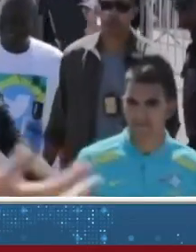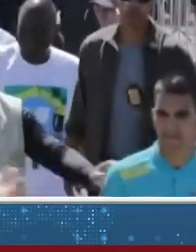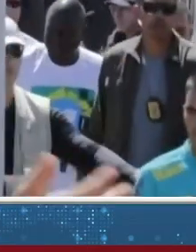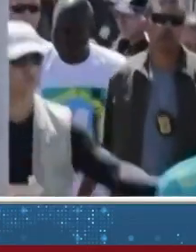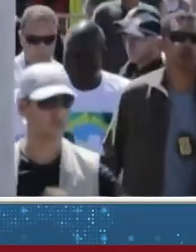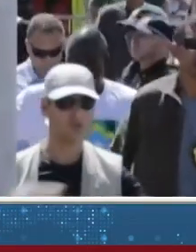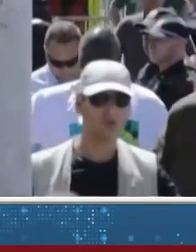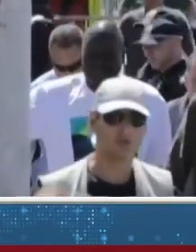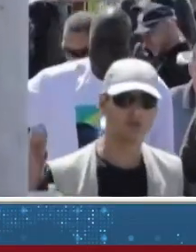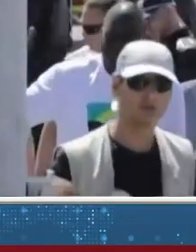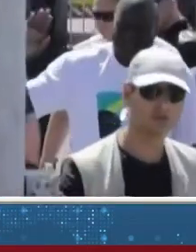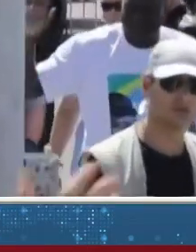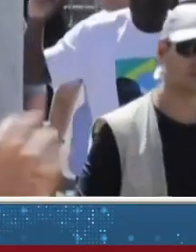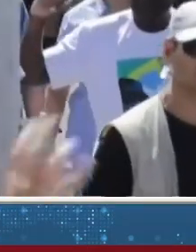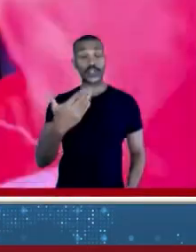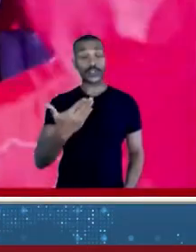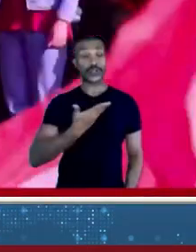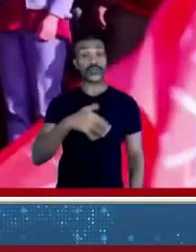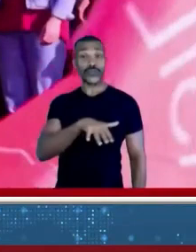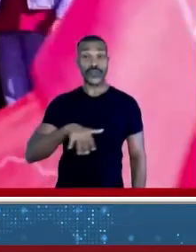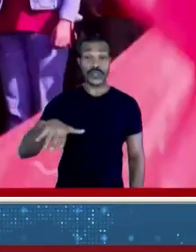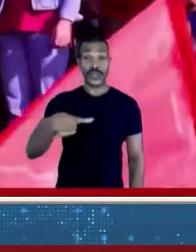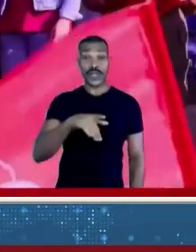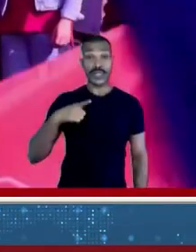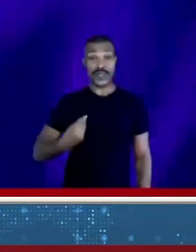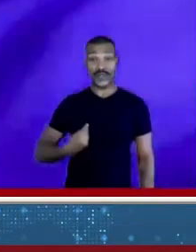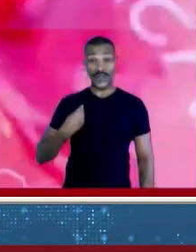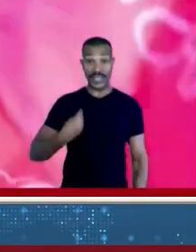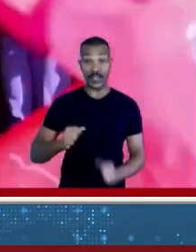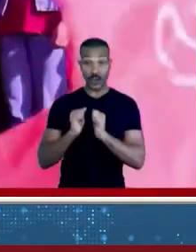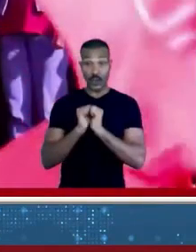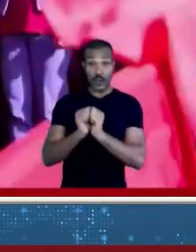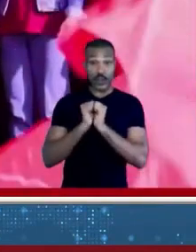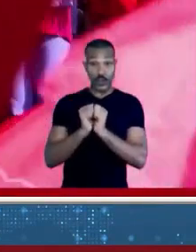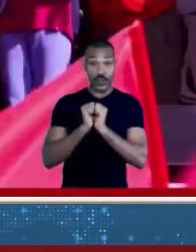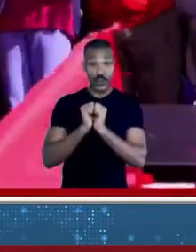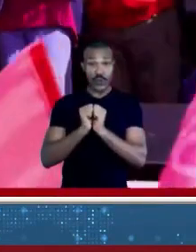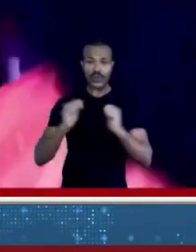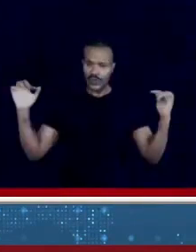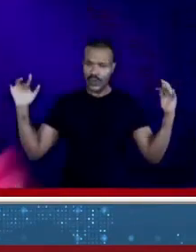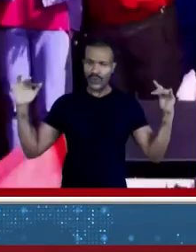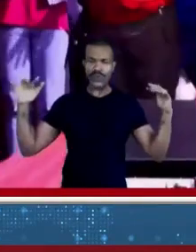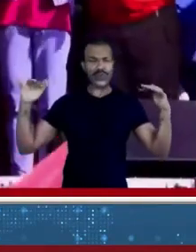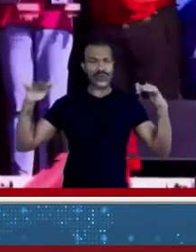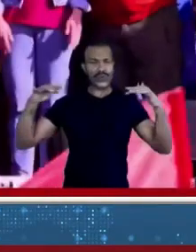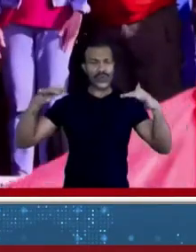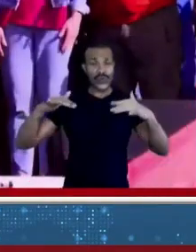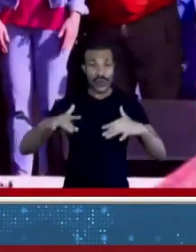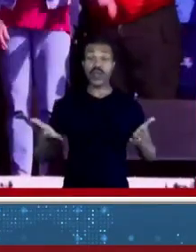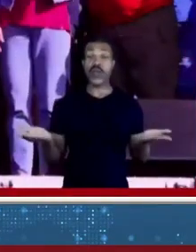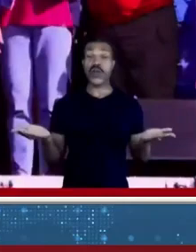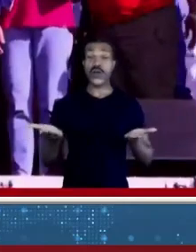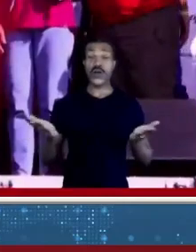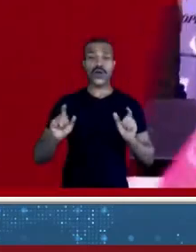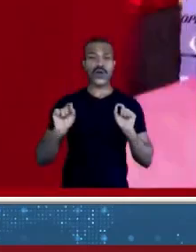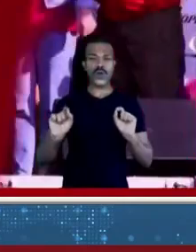escolher um tema e fazer debate só sobre aquele tema, sobre a saúde, por exemplo, né, um problema seríssimo, sobre Certo. a educação com essa pandemia, o que vai